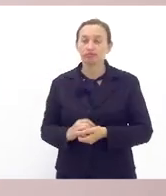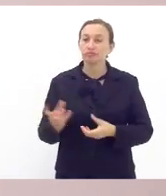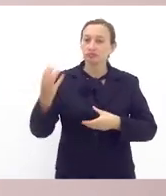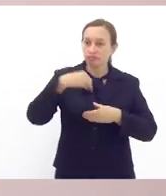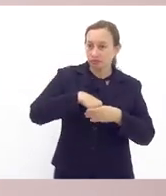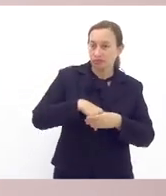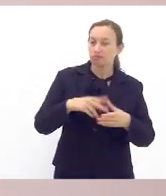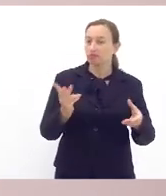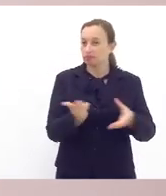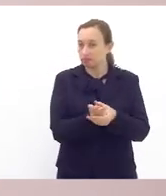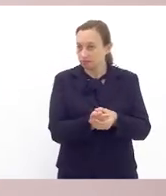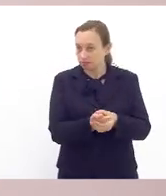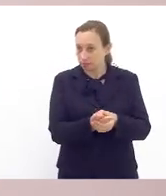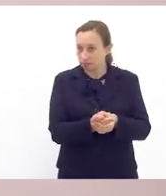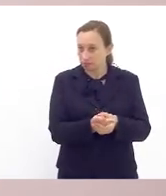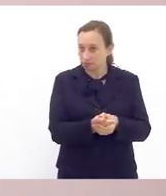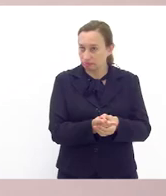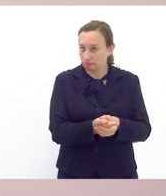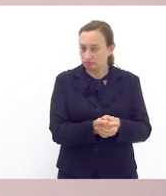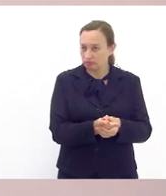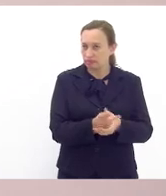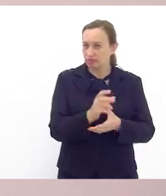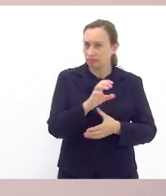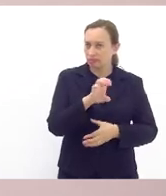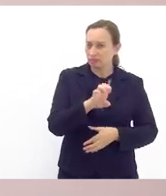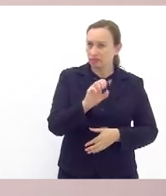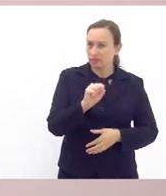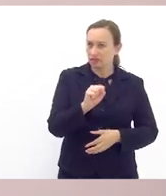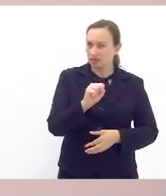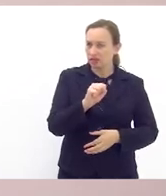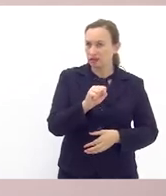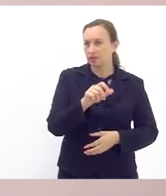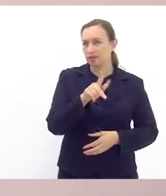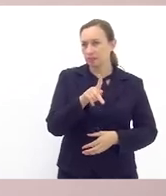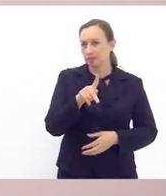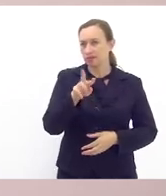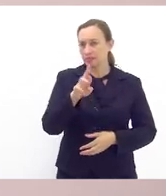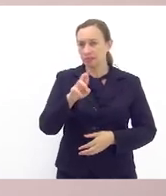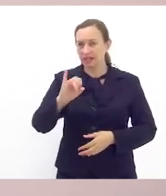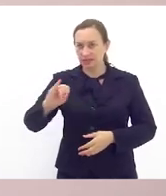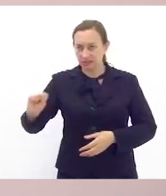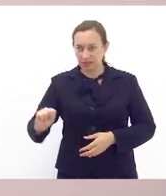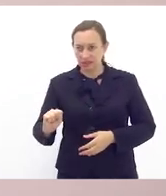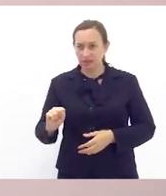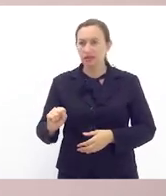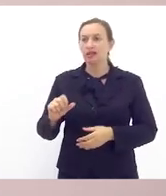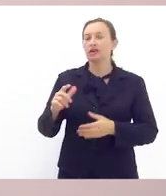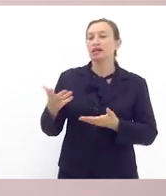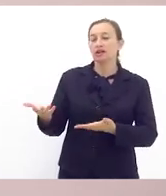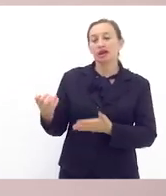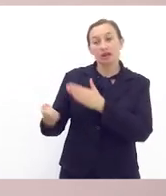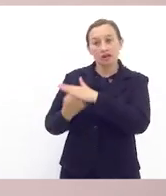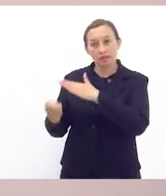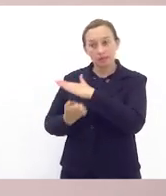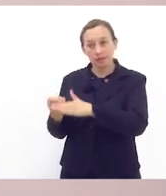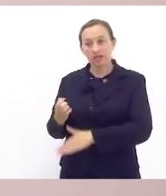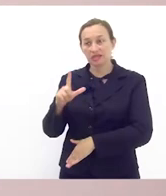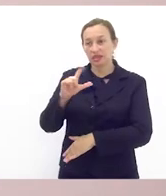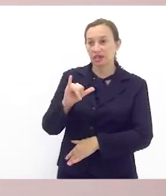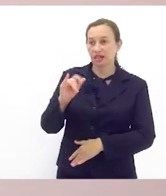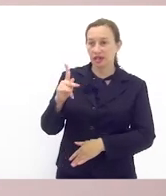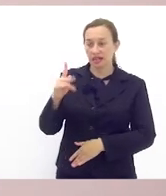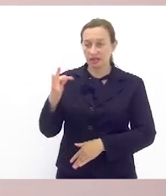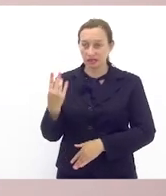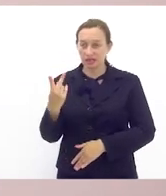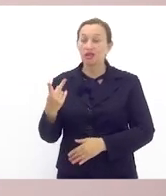do Procon que a gente chama de estresse sim e a empresa Light foi uma das empresas esse procedimento já tenha muitos anos